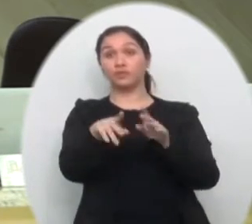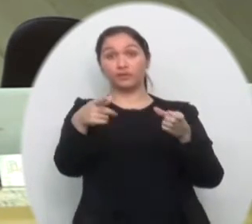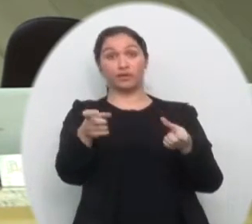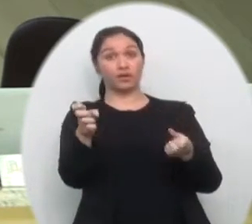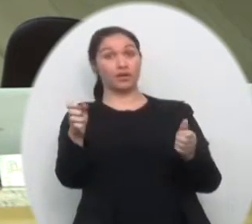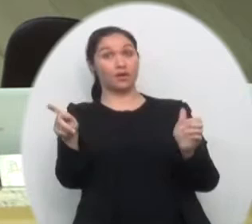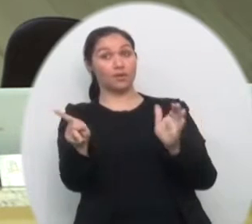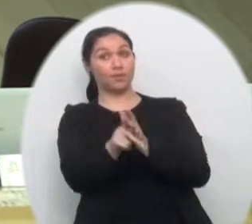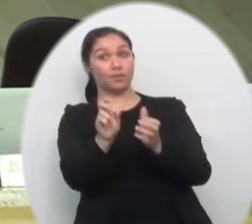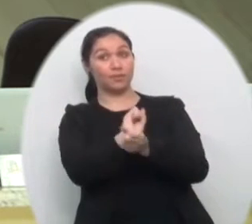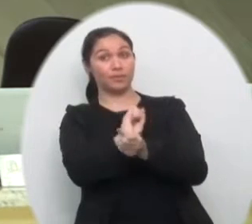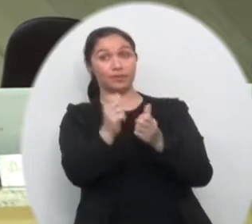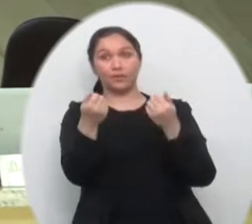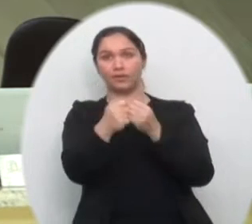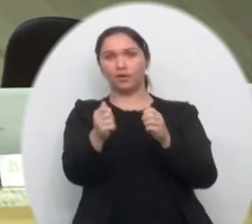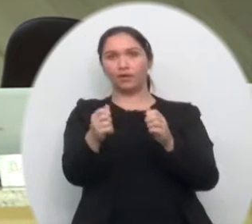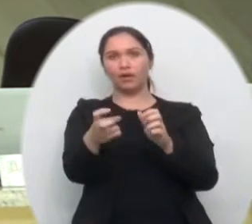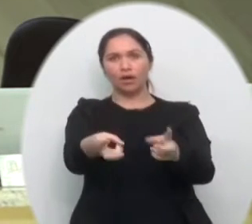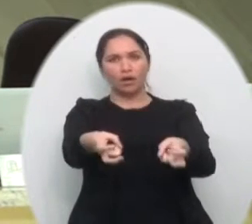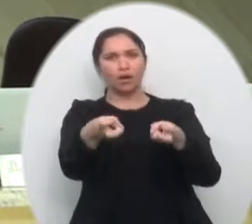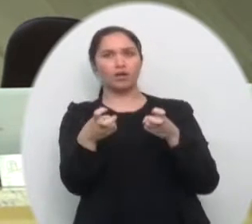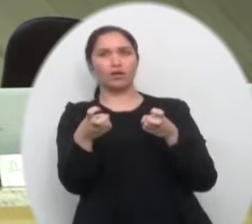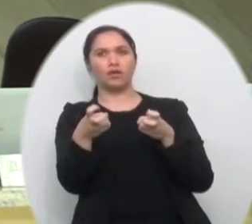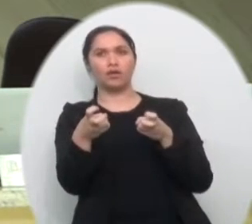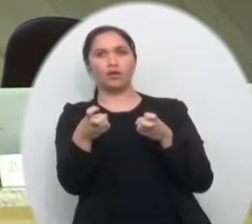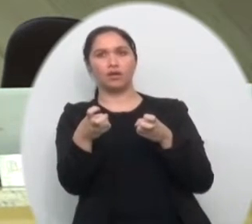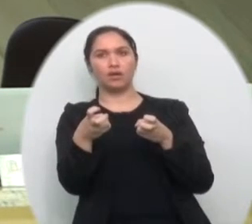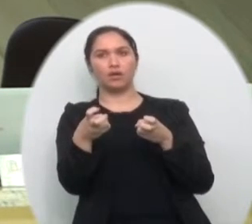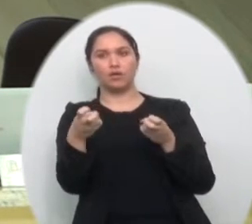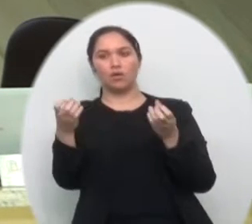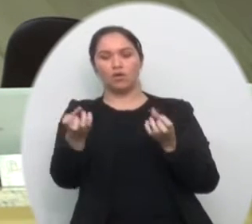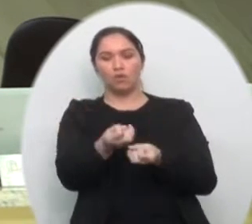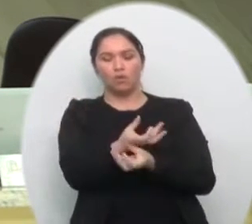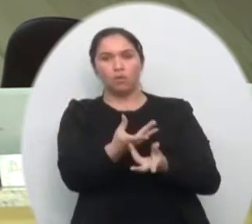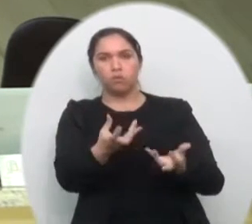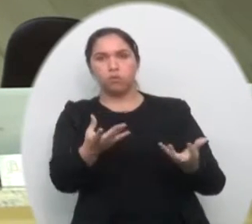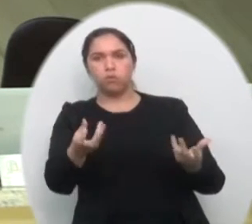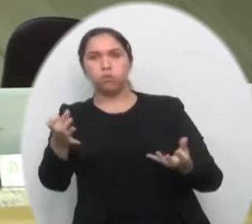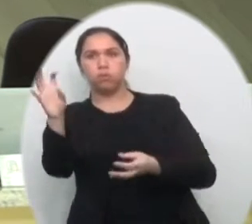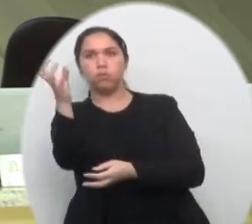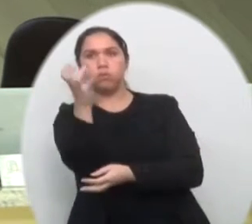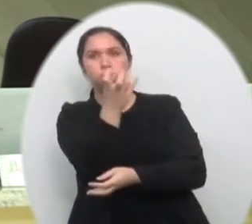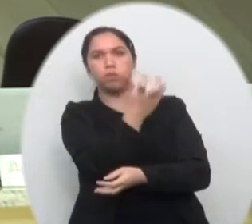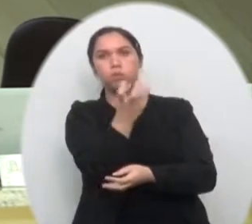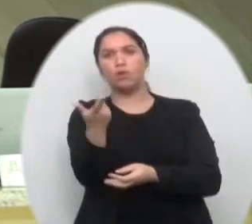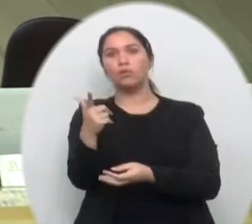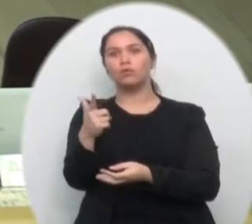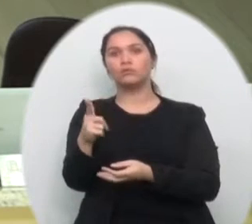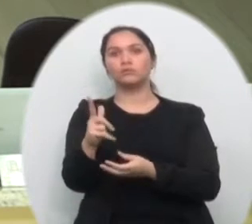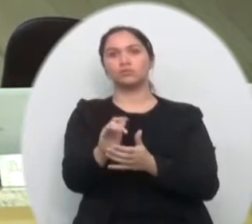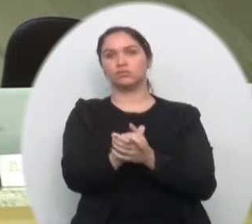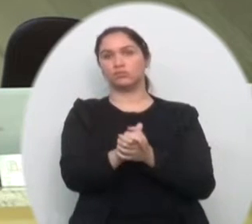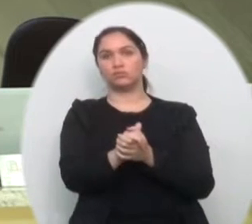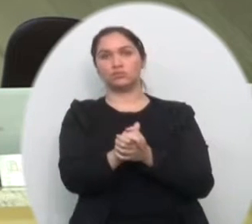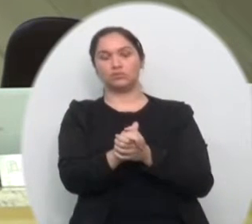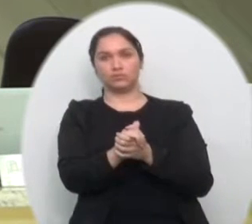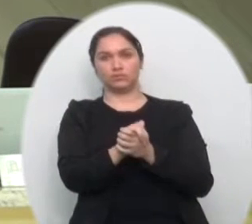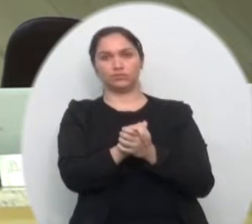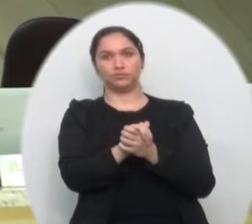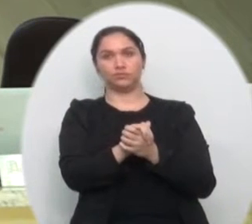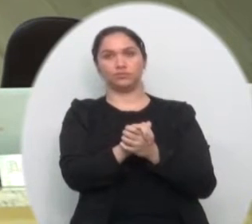Mato, acostamento com buraco, tamanho praticamente de uma moto. Então, a gente pede